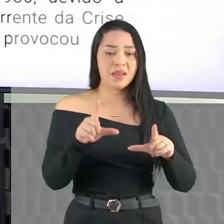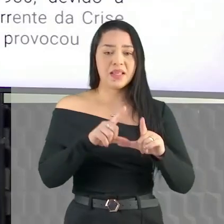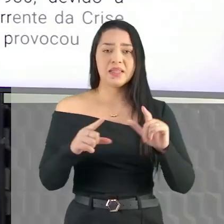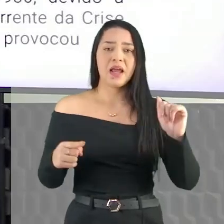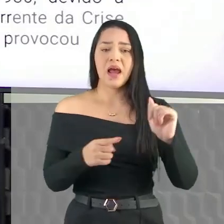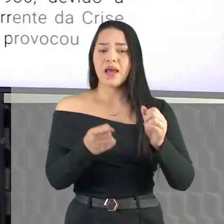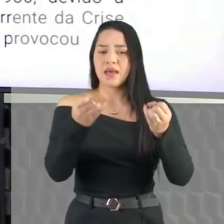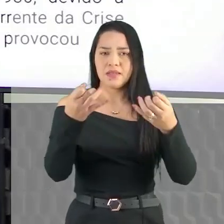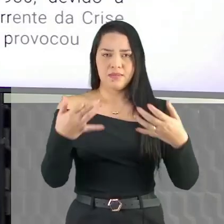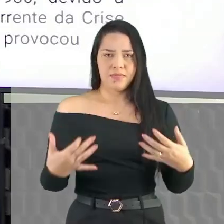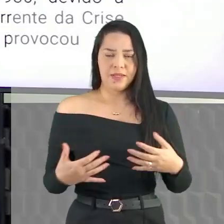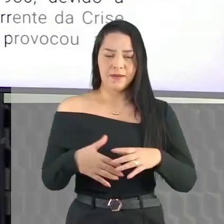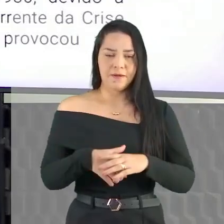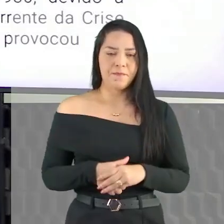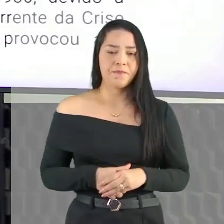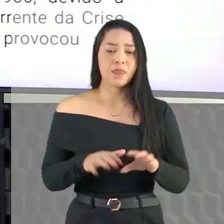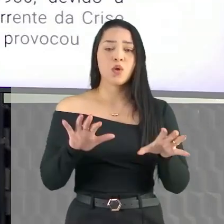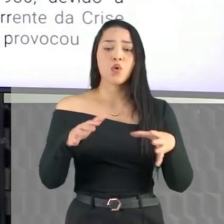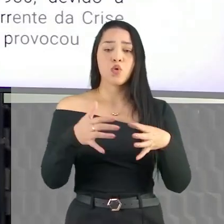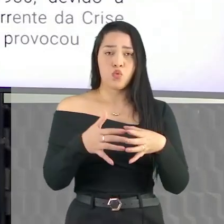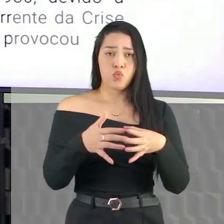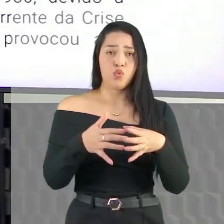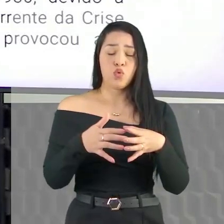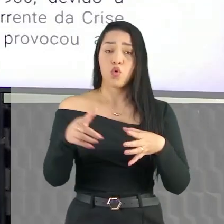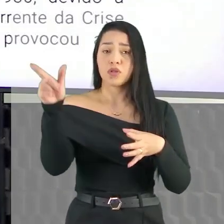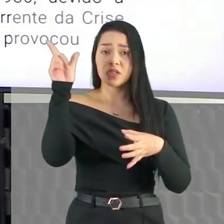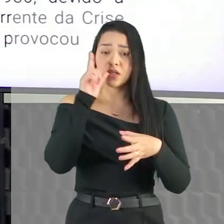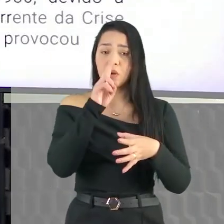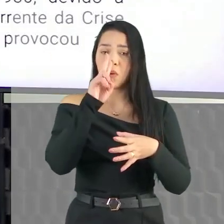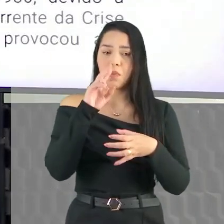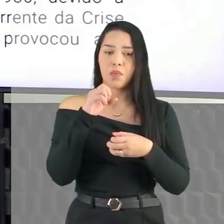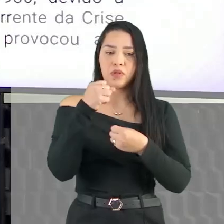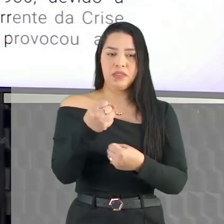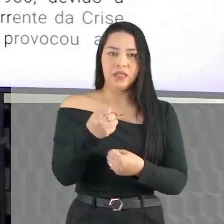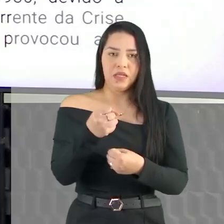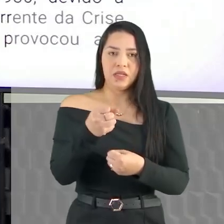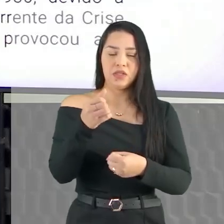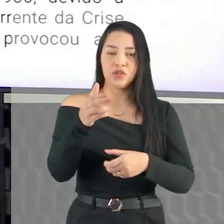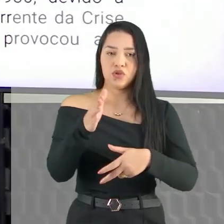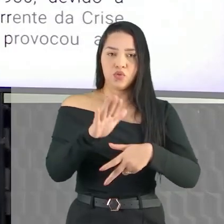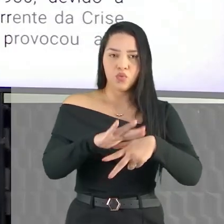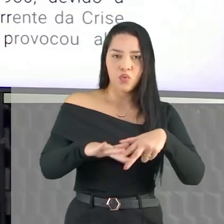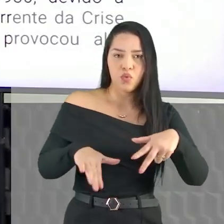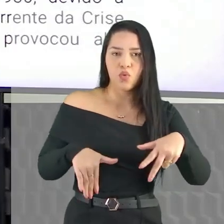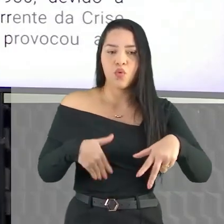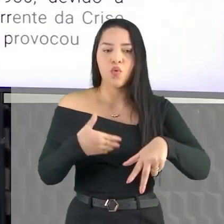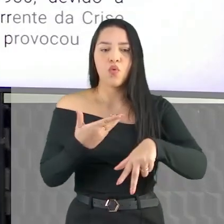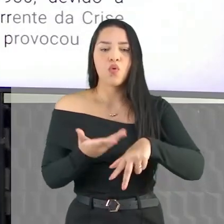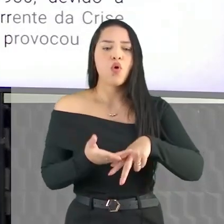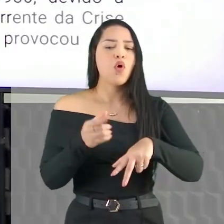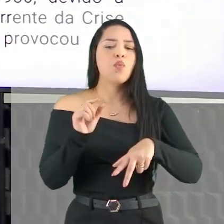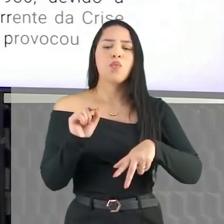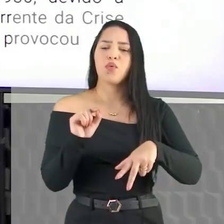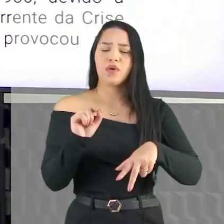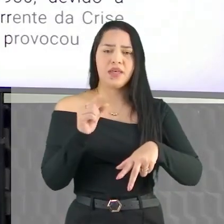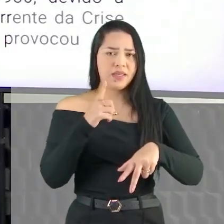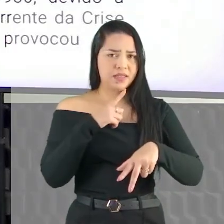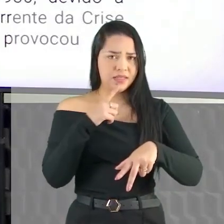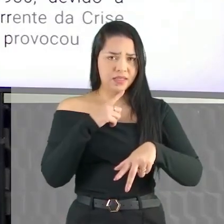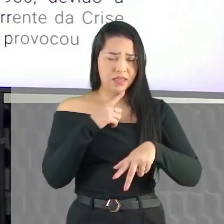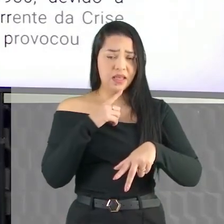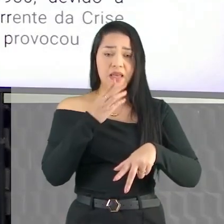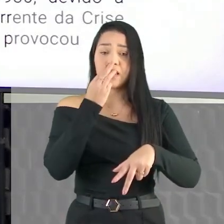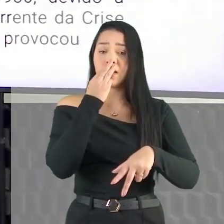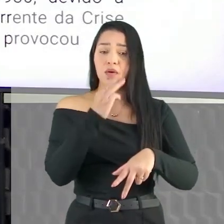A diz o seguinte: os nazistas chegaram ao poder através de um golpe, né, o de Putzer, de Munique, e logo após